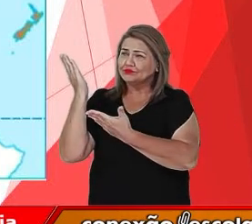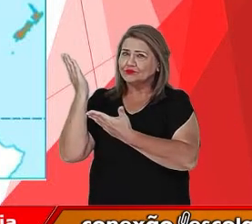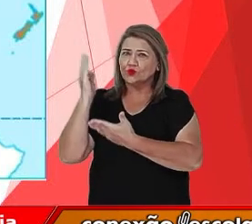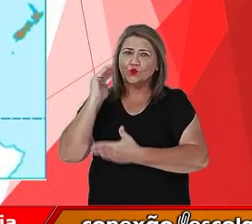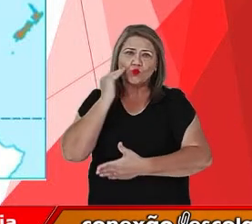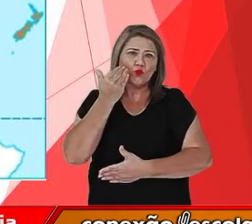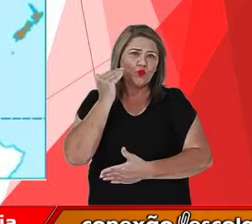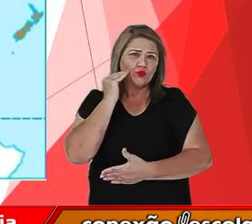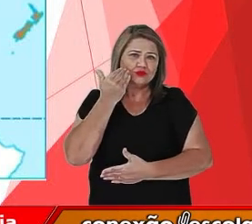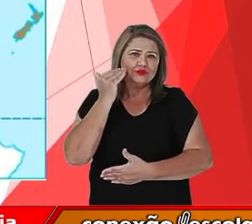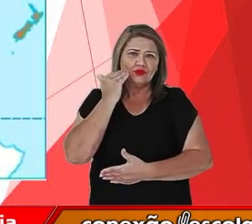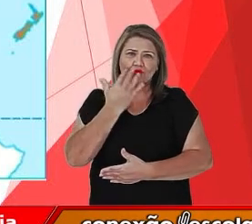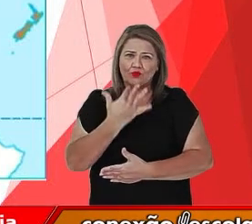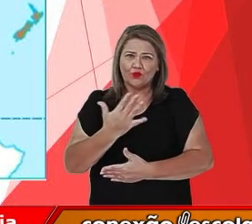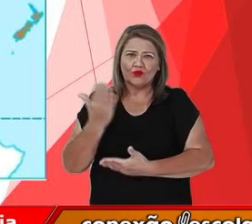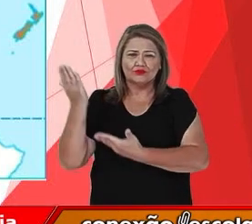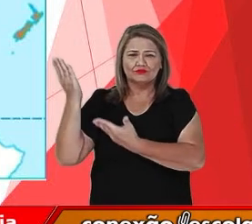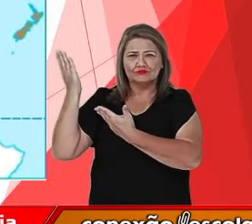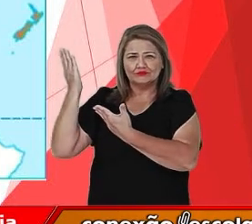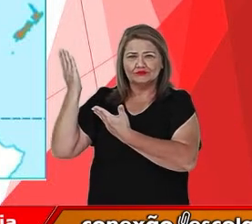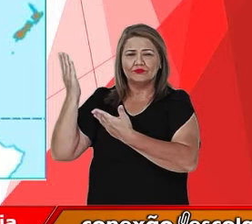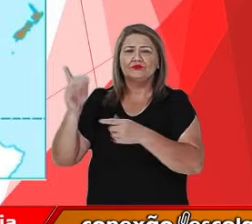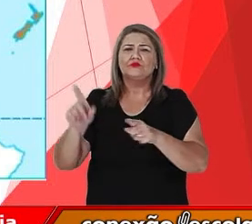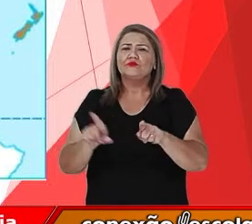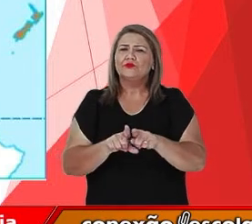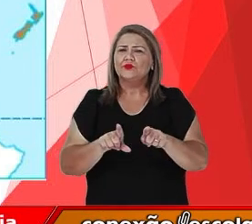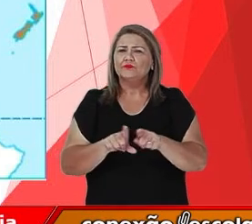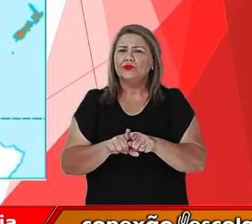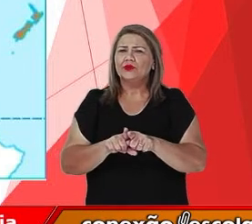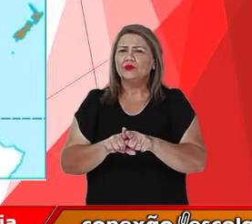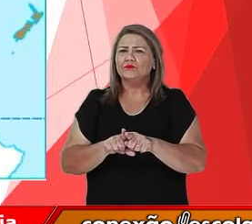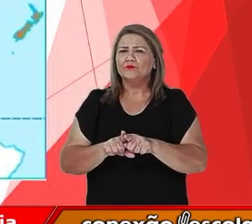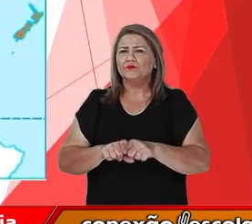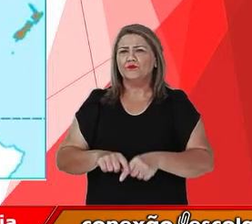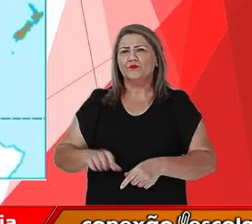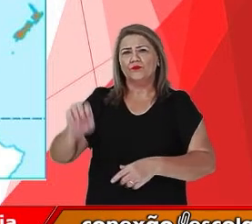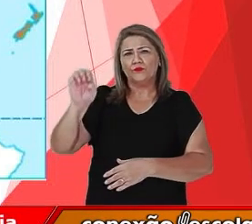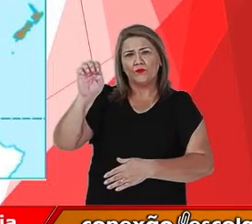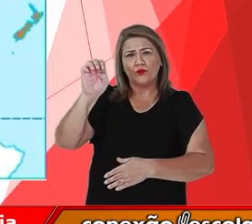rosa, e nós temos o continente